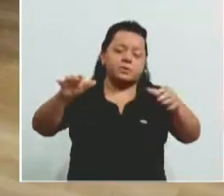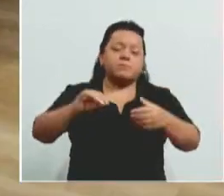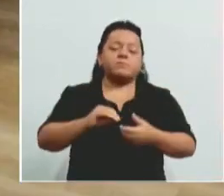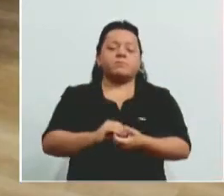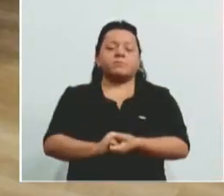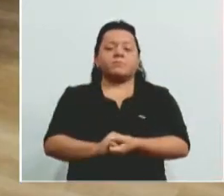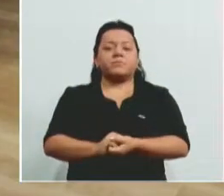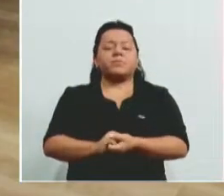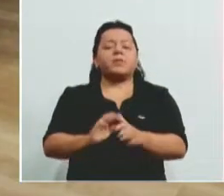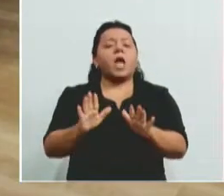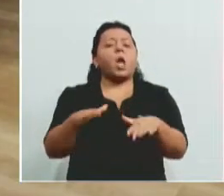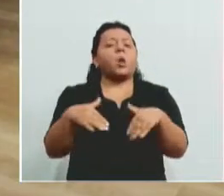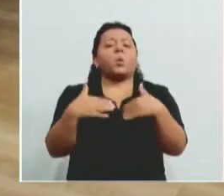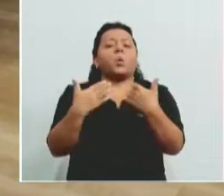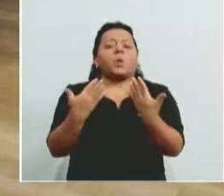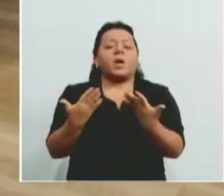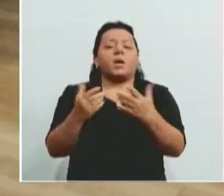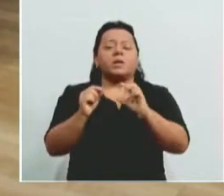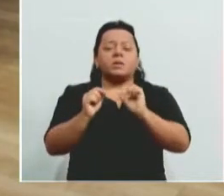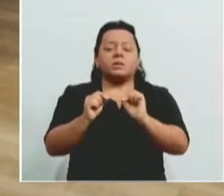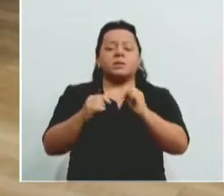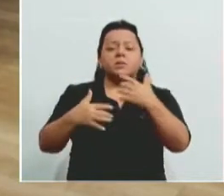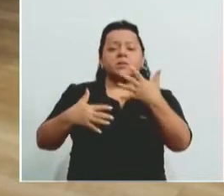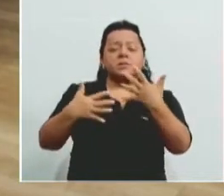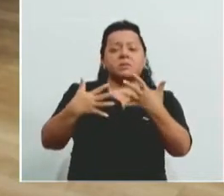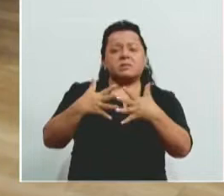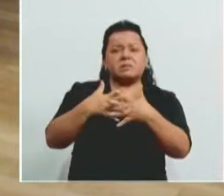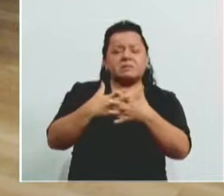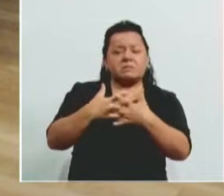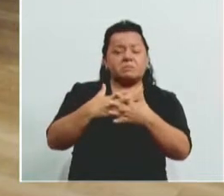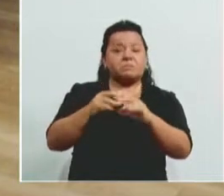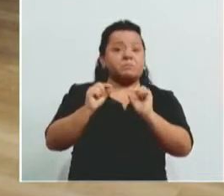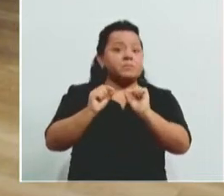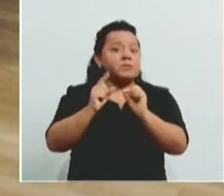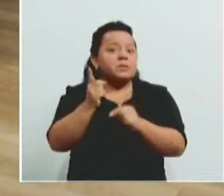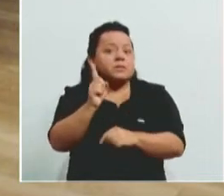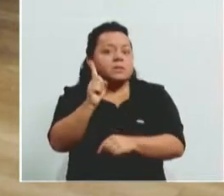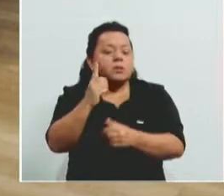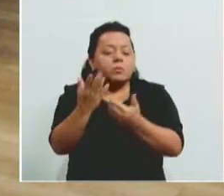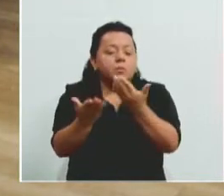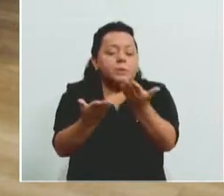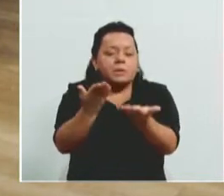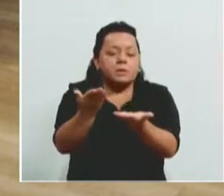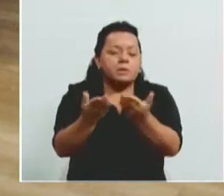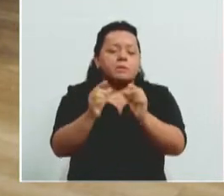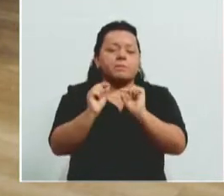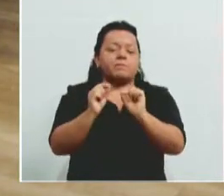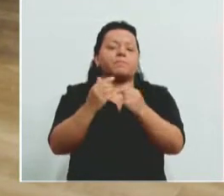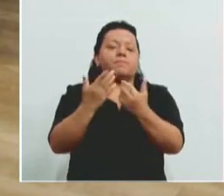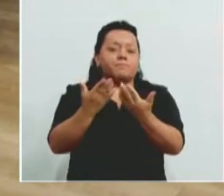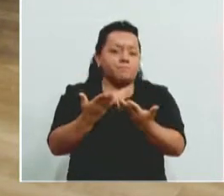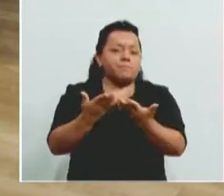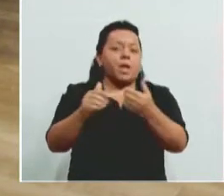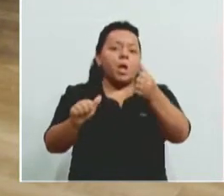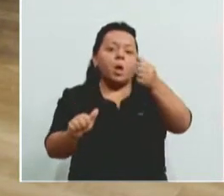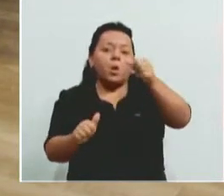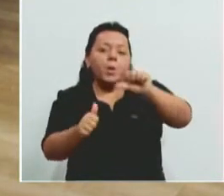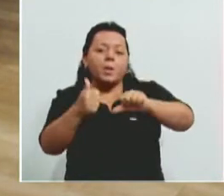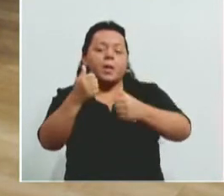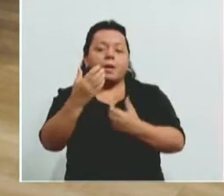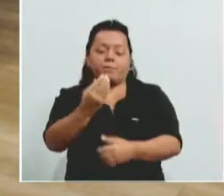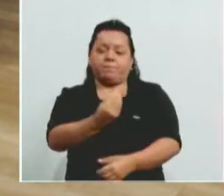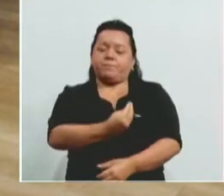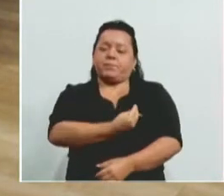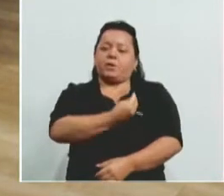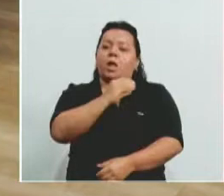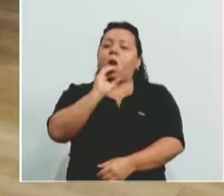as complicações, se não tratada, vão ser apenas questões de qualidade de vida ou, de fato, pode trazer